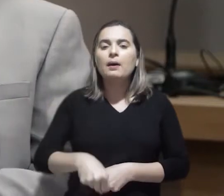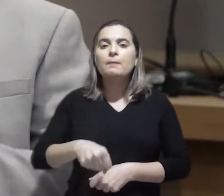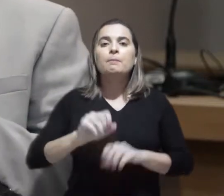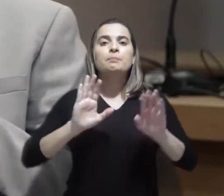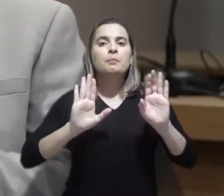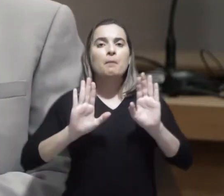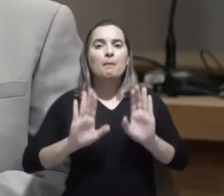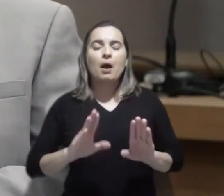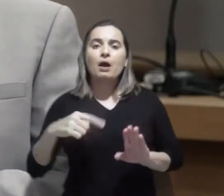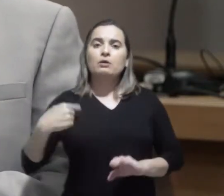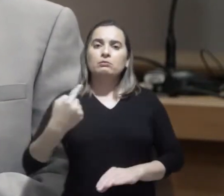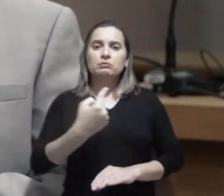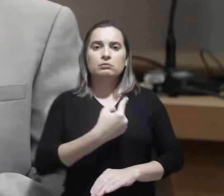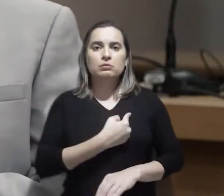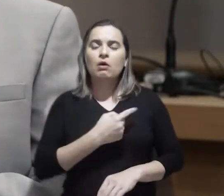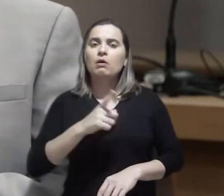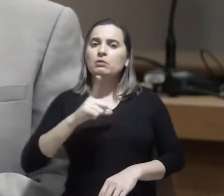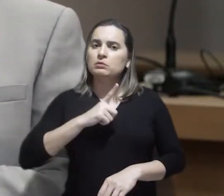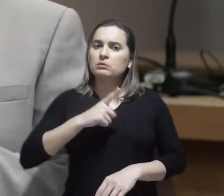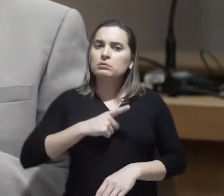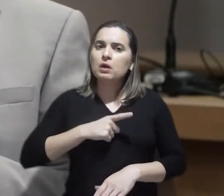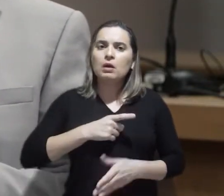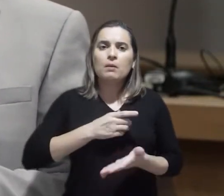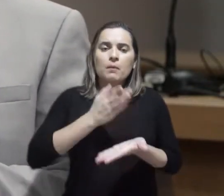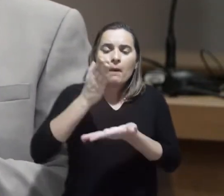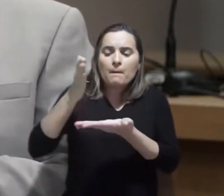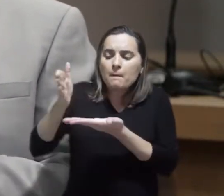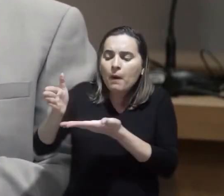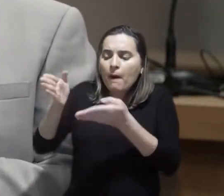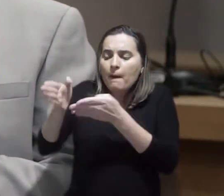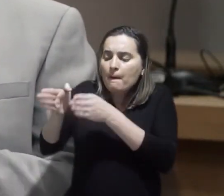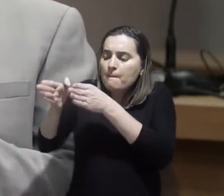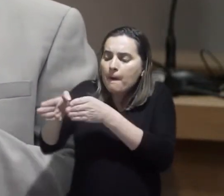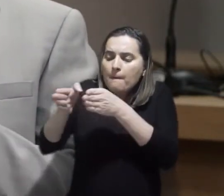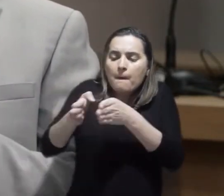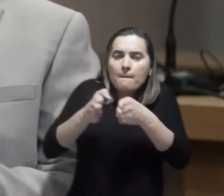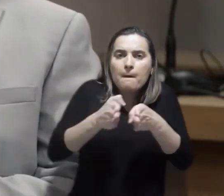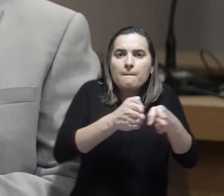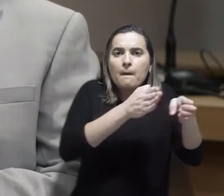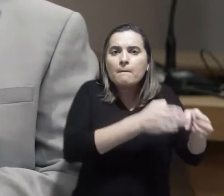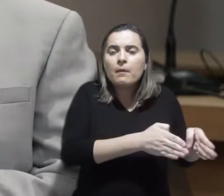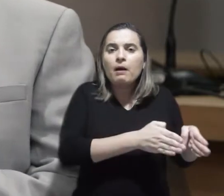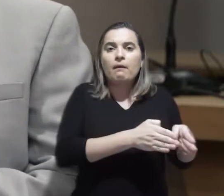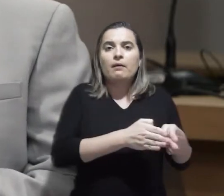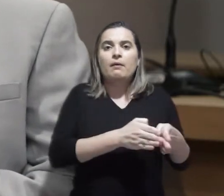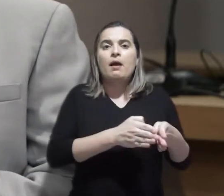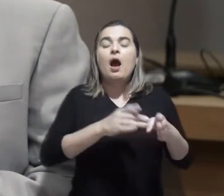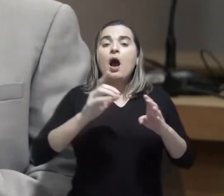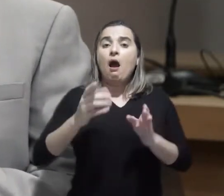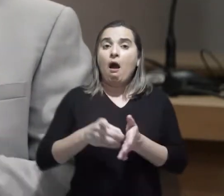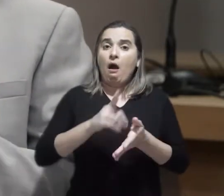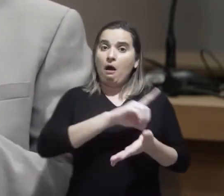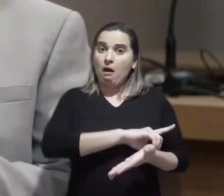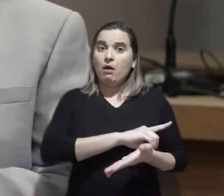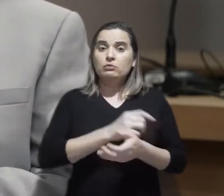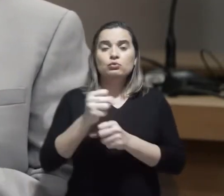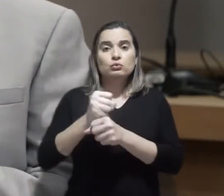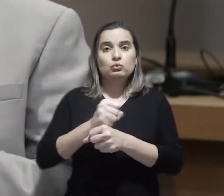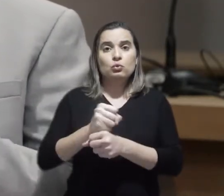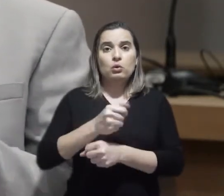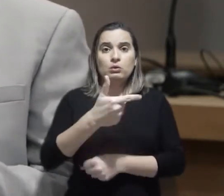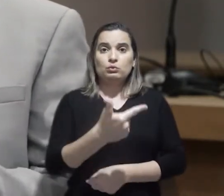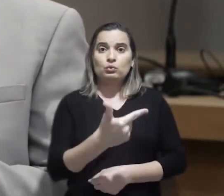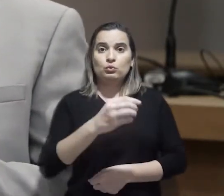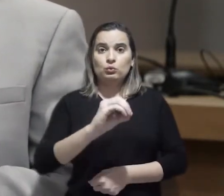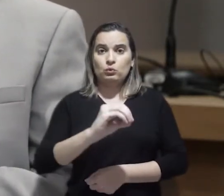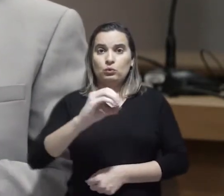uma disciplina pela legislação eleitoral no seguinte sentido, é que antes de 2009 não existia essa figura